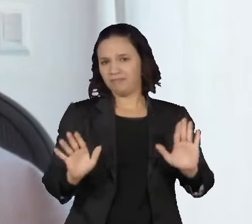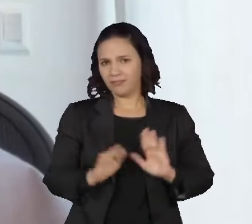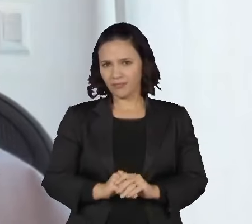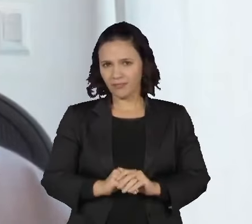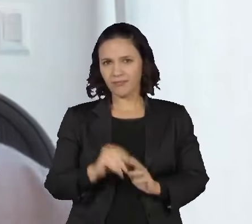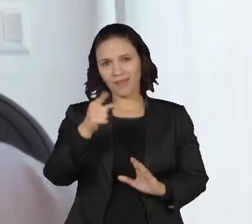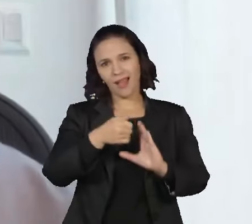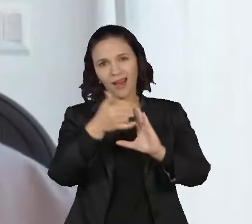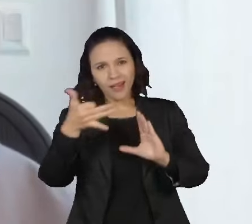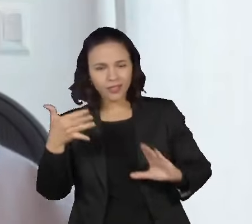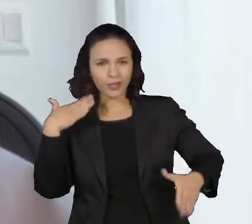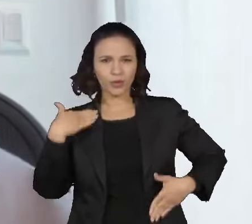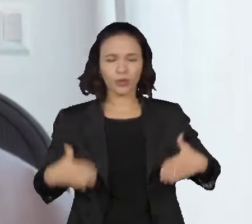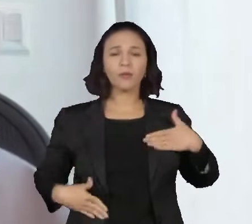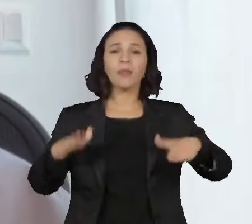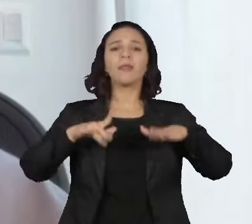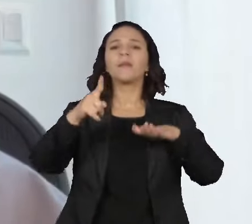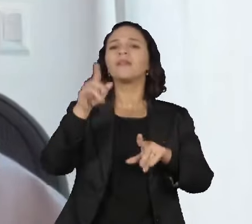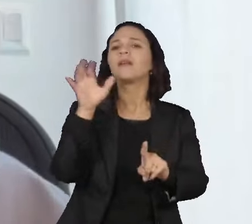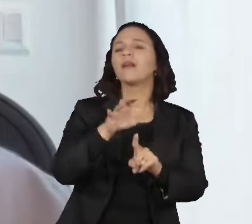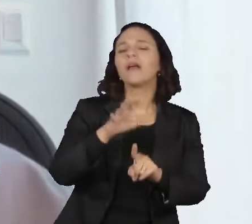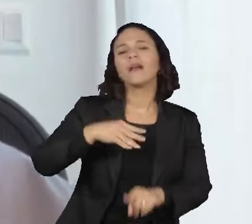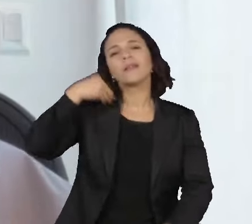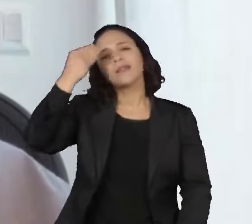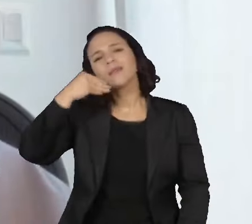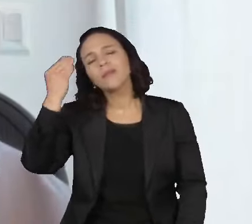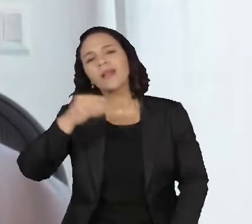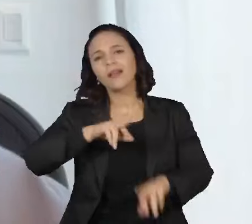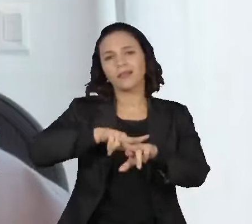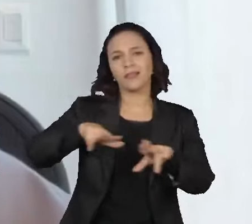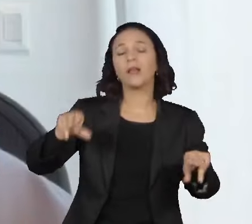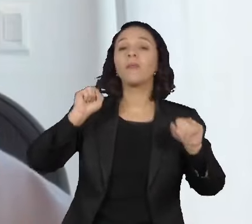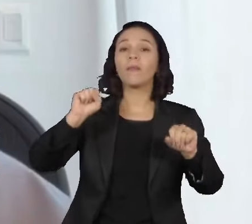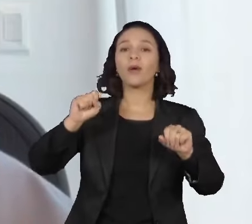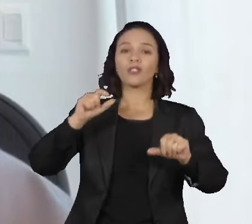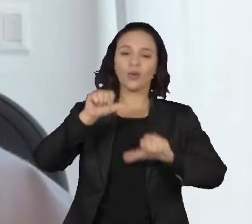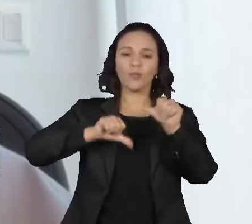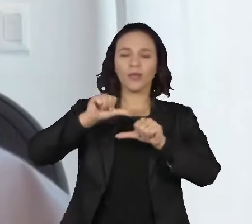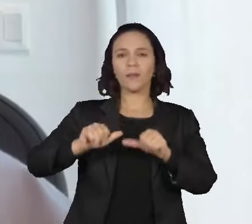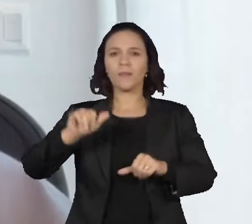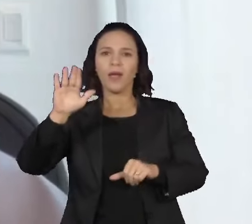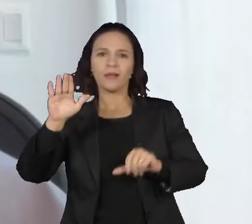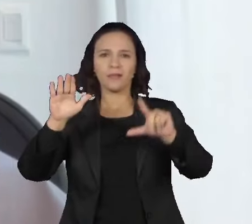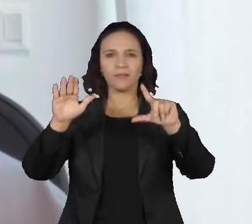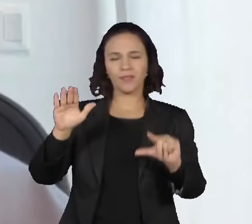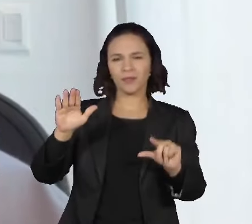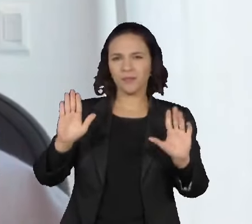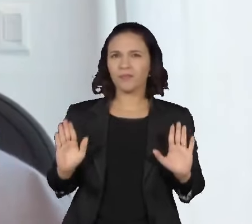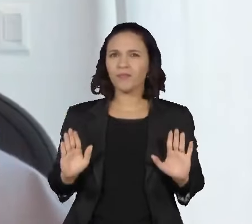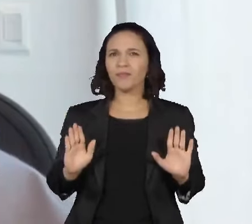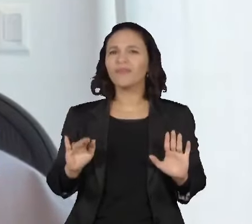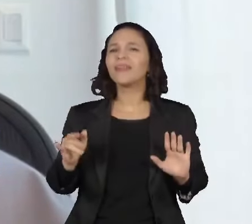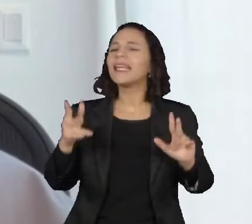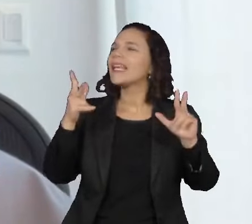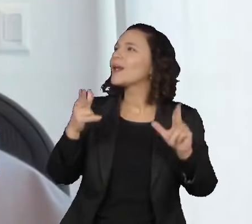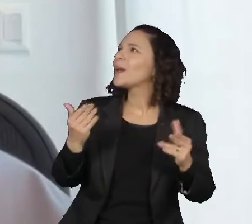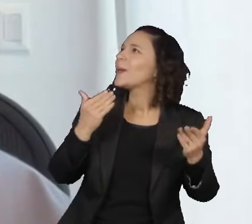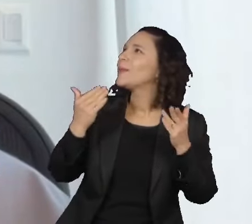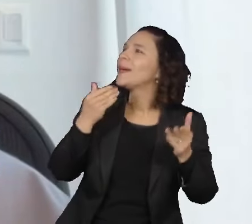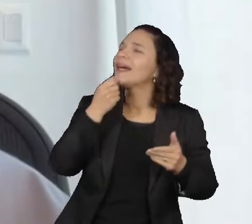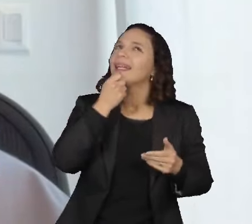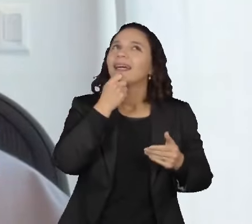tuas vivências, do teu comportamento, das tuas coisas, a gente pode ter mais metilação, menos metilação. É como se fosse aquele... Ou